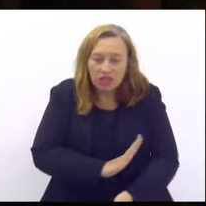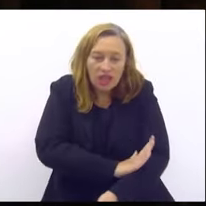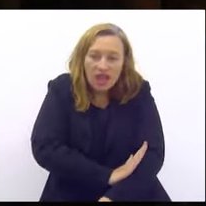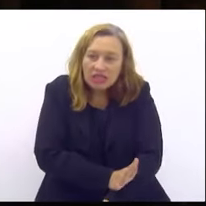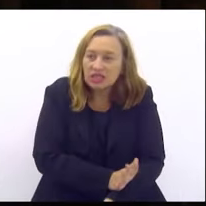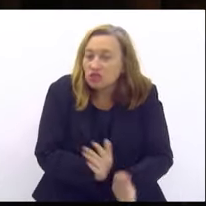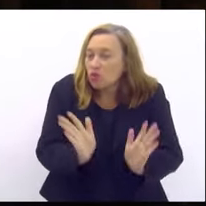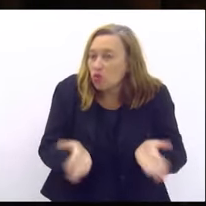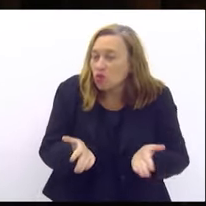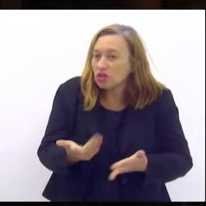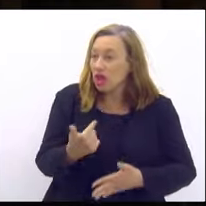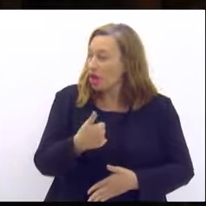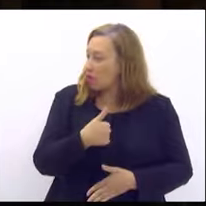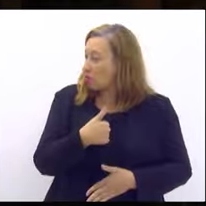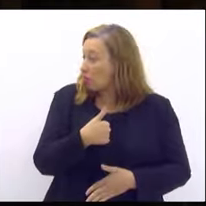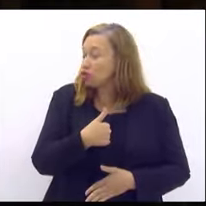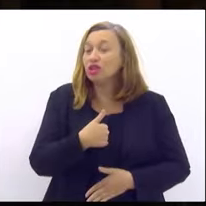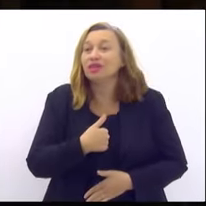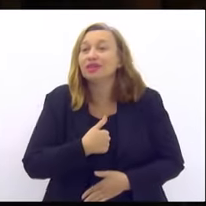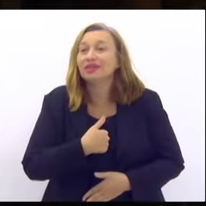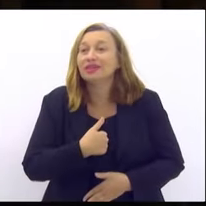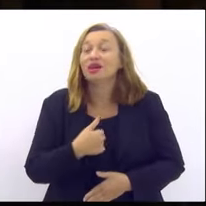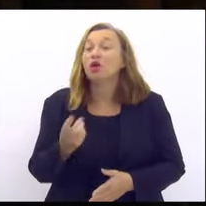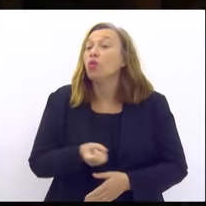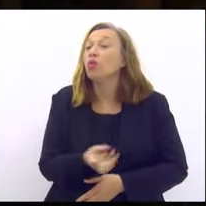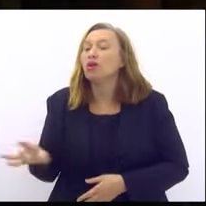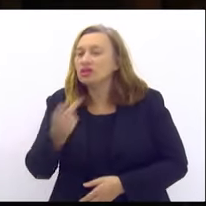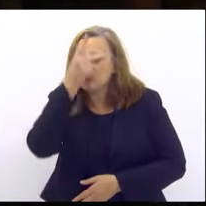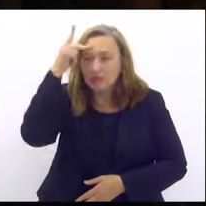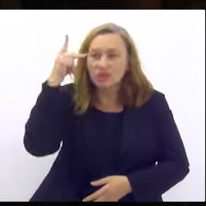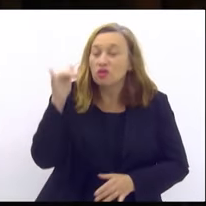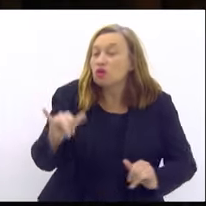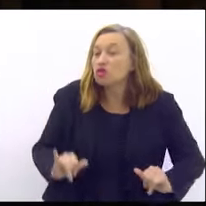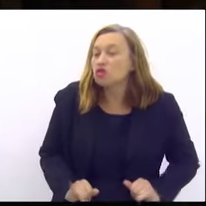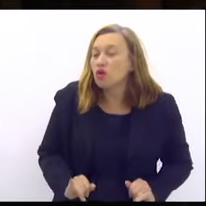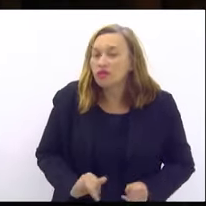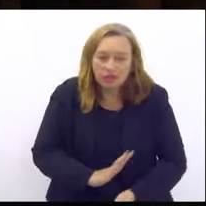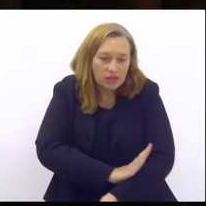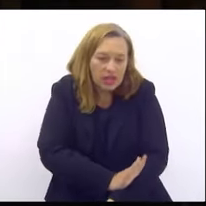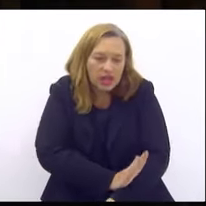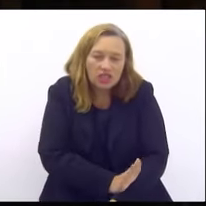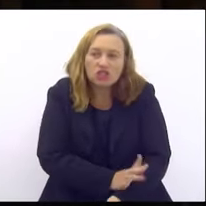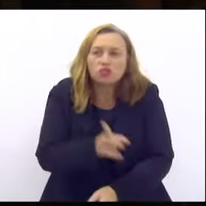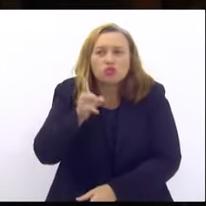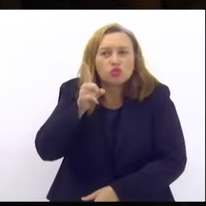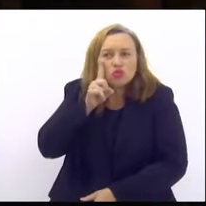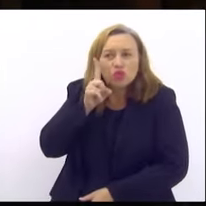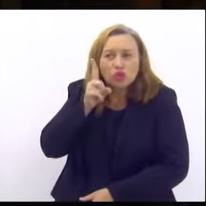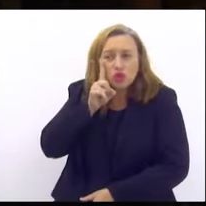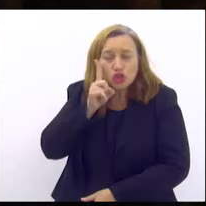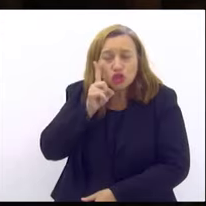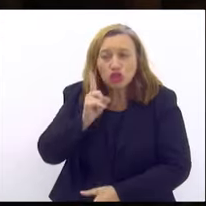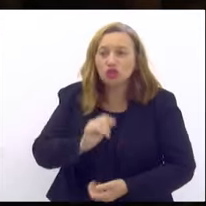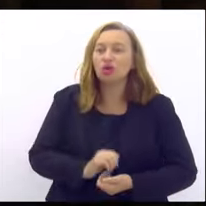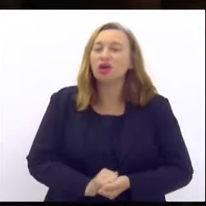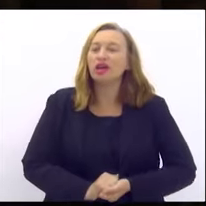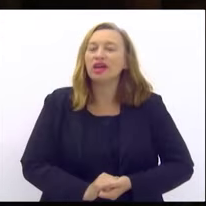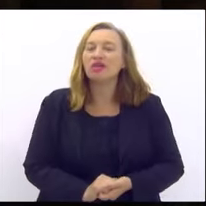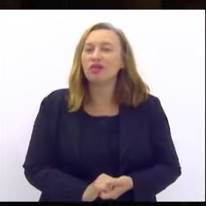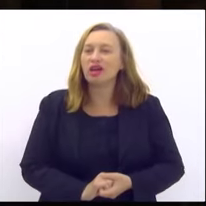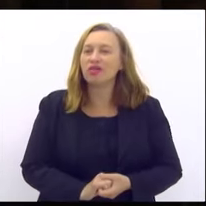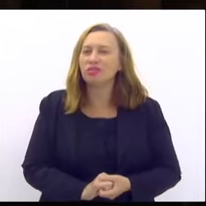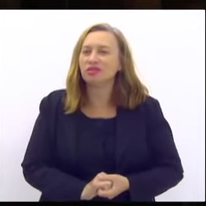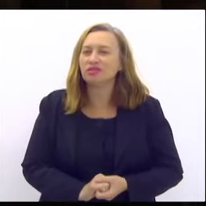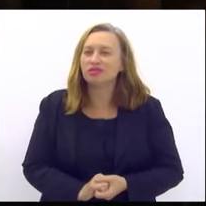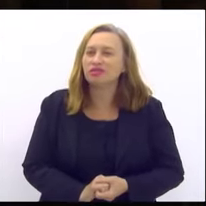pessoas não são vítimas de racismo cotidianamente seja nas redes sociais seja no seu